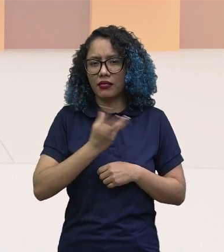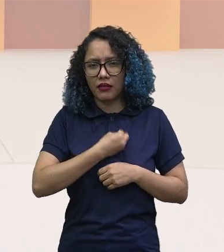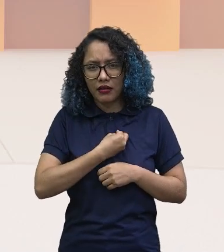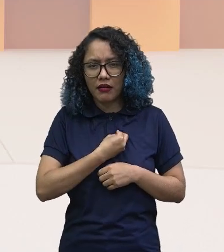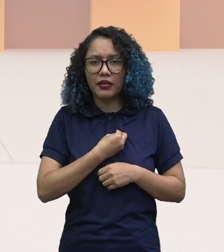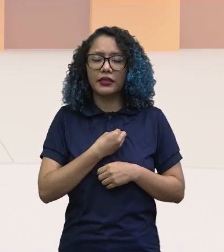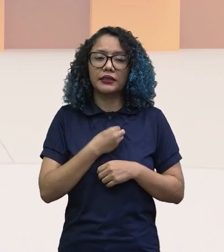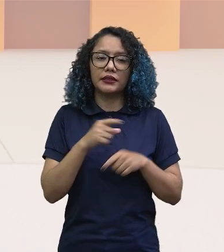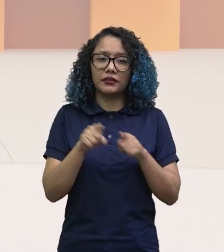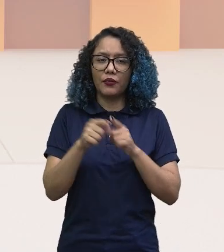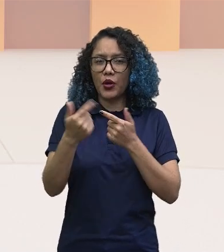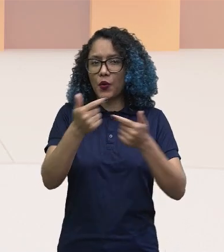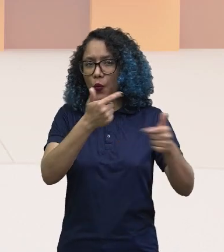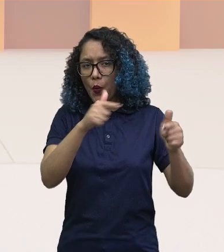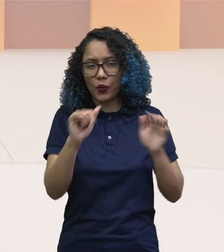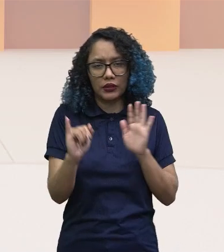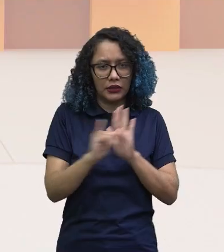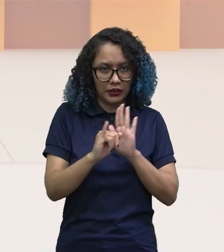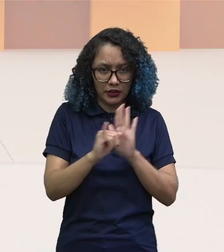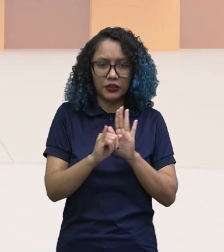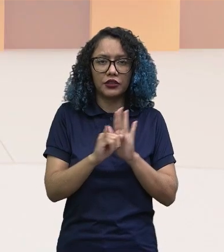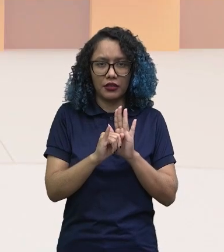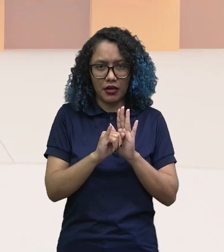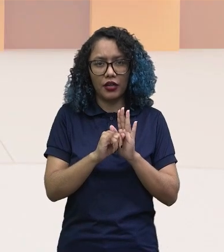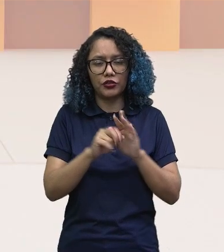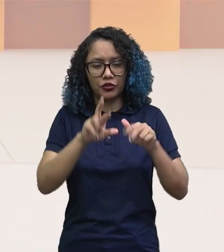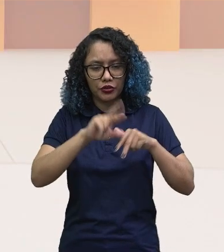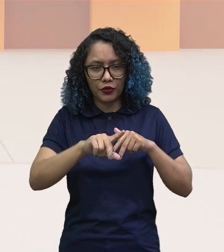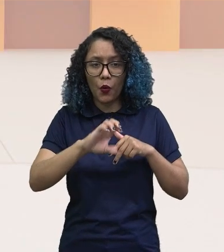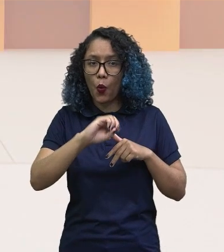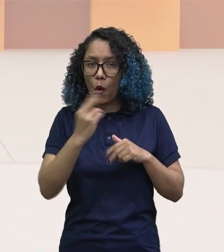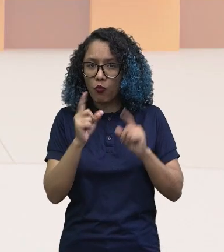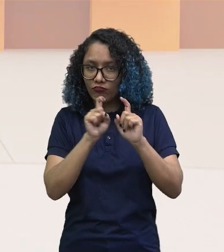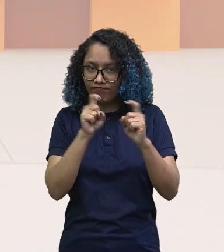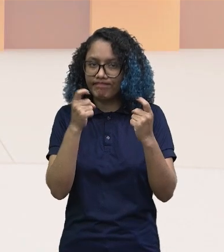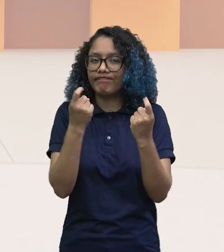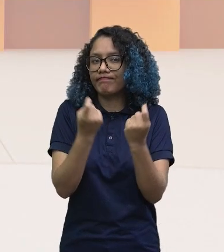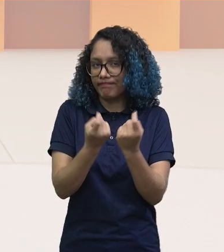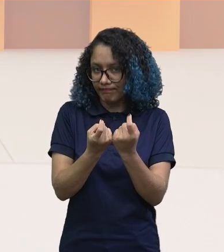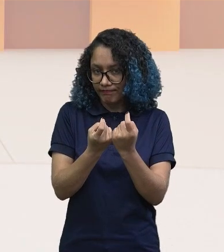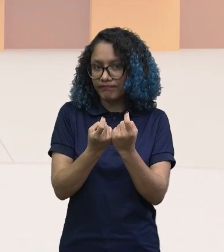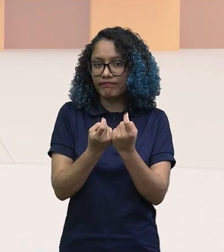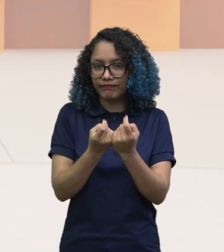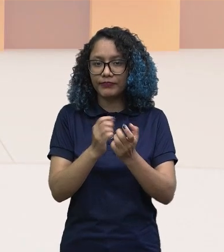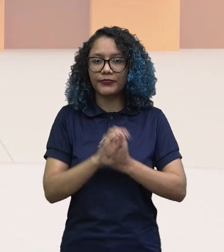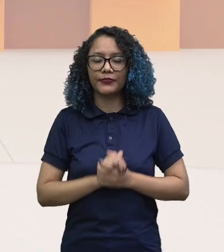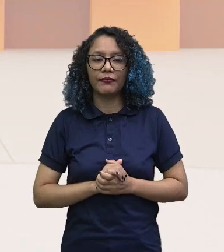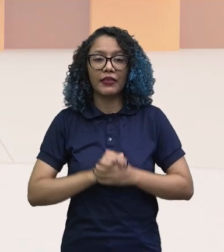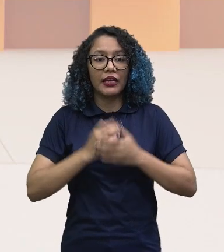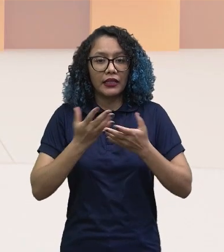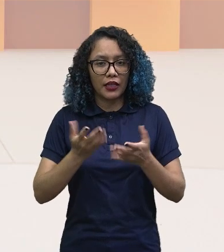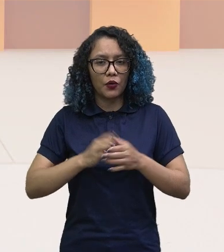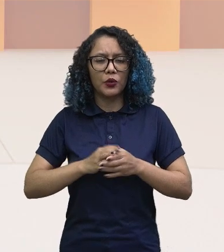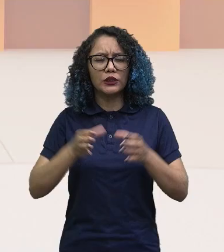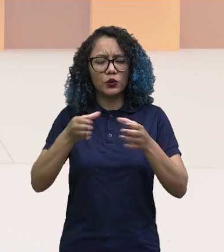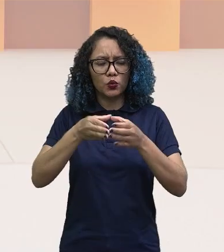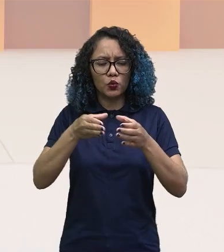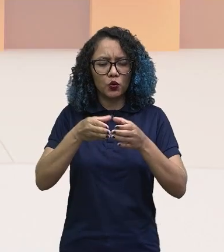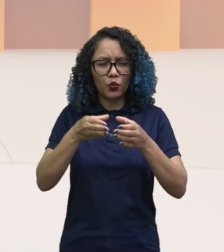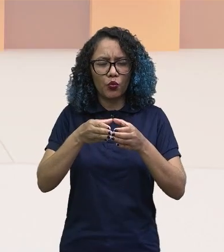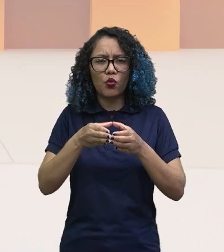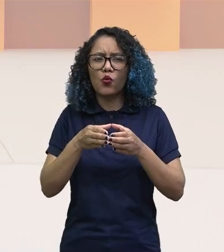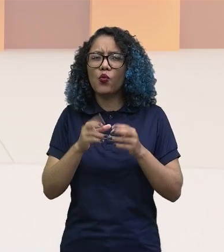e pessoas de outras identidades de gênero e orientações sexuais. Então, esse movimento ele